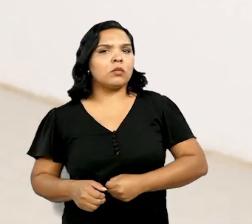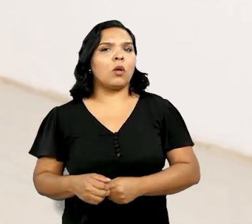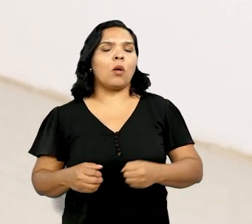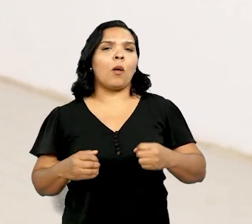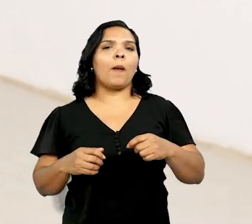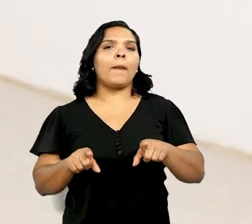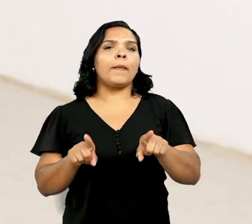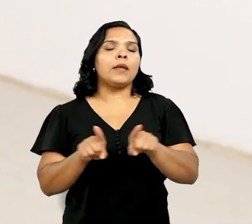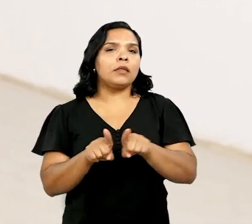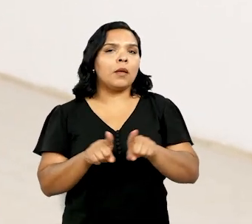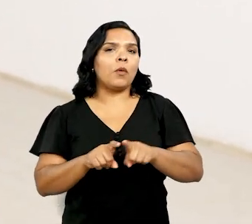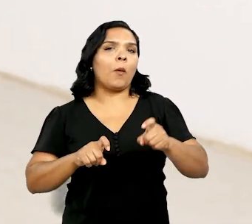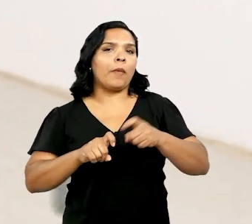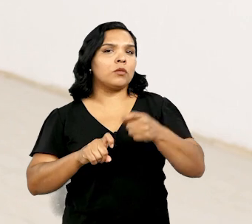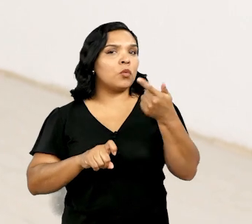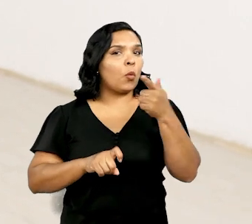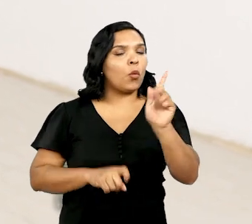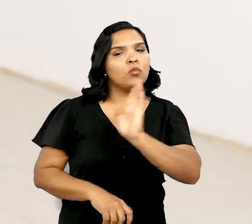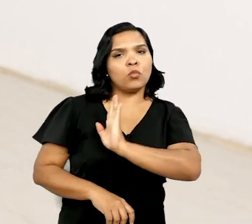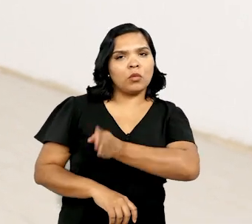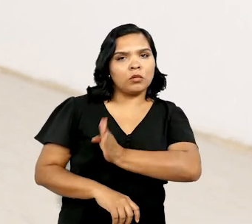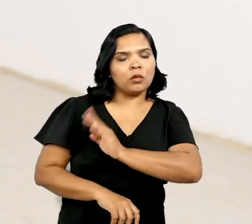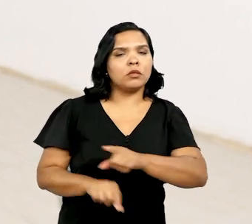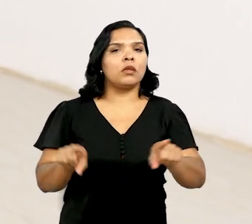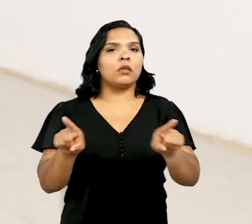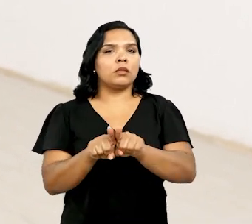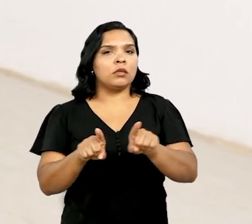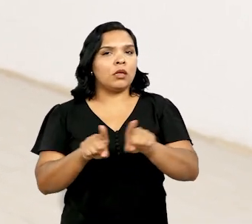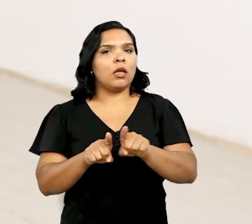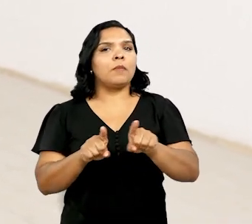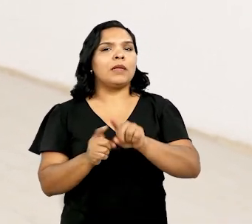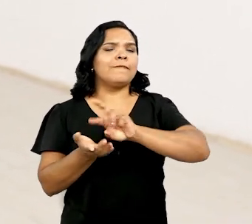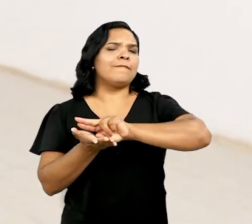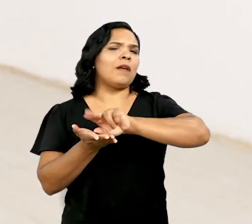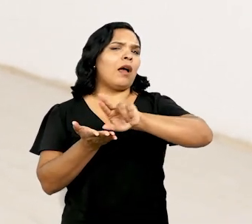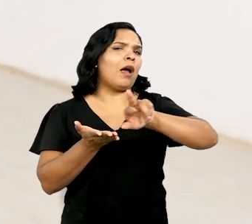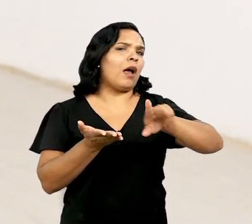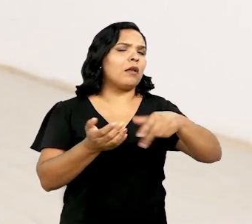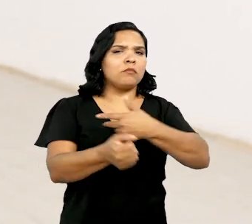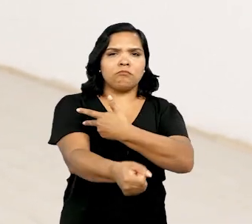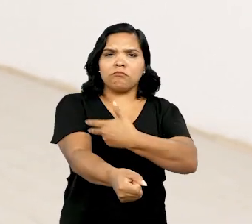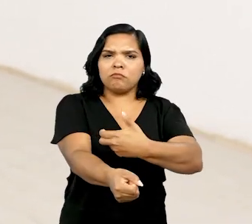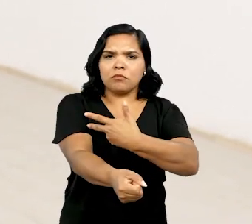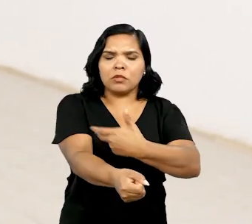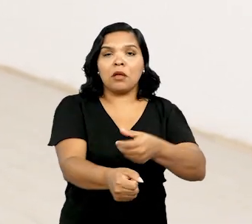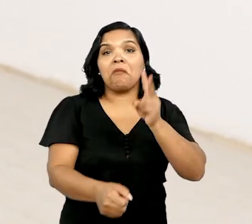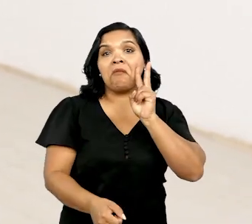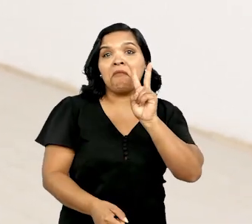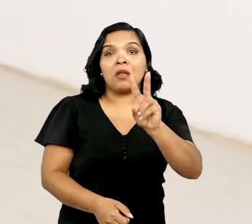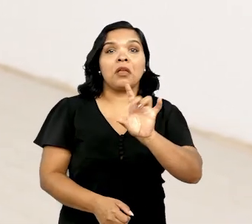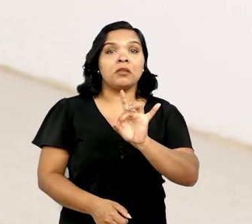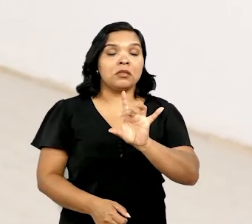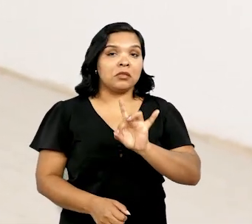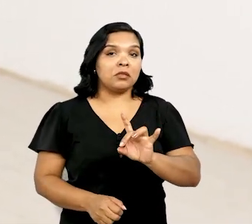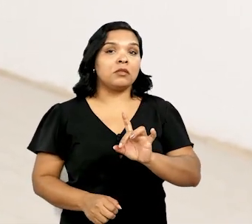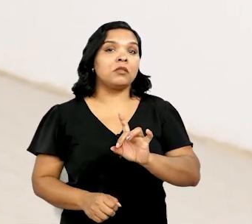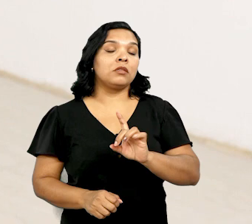sempre. E também o meu médico, outro cardiologista, também passa uma série de exames que vê assim, se eu